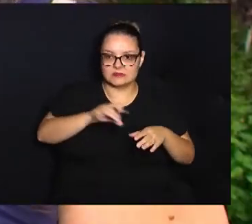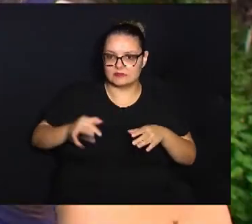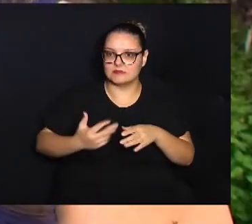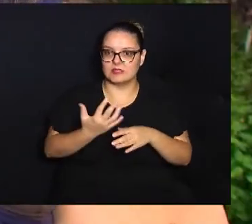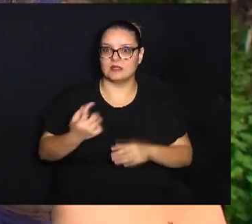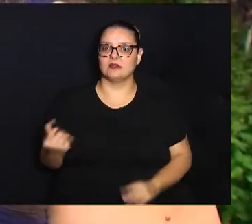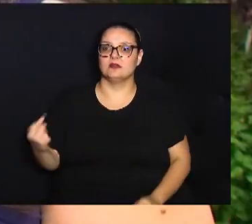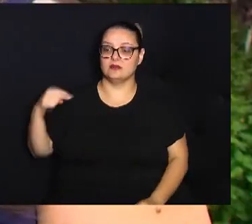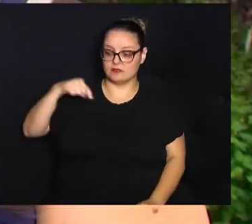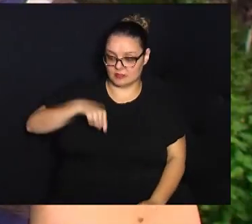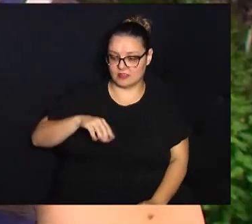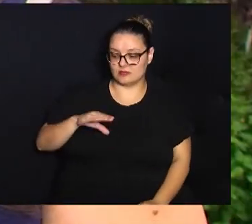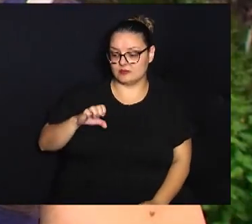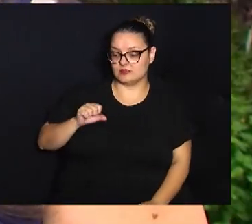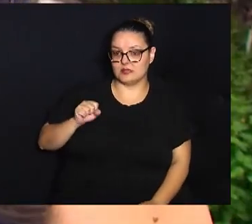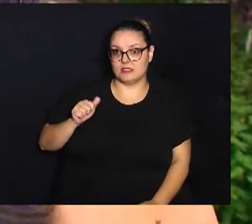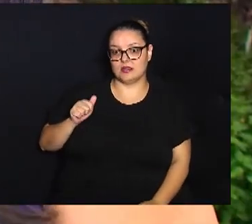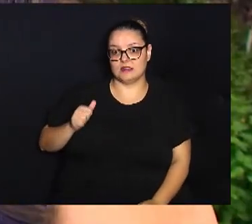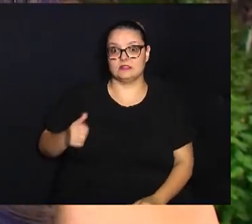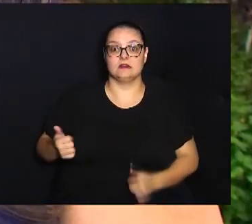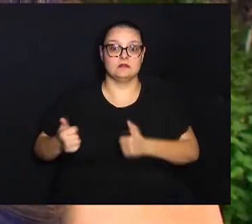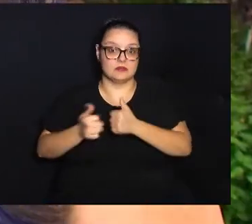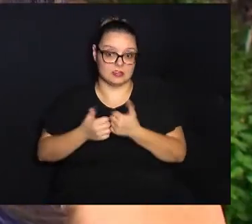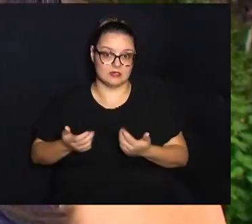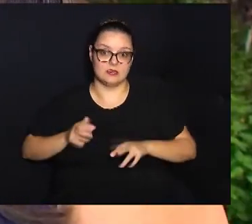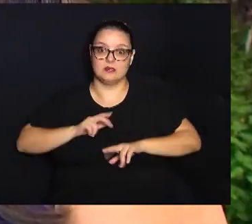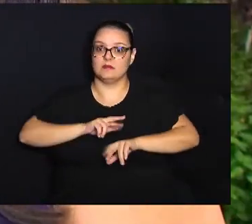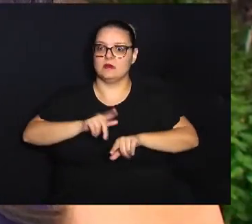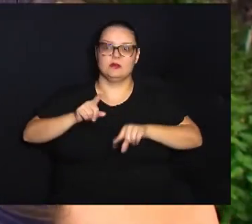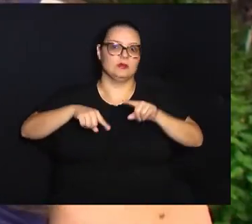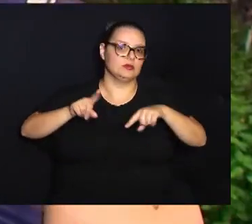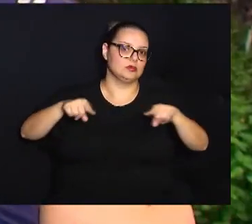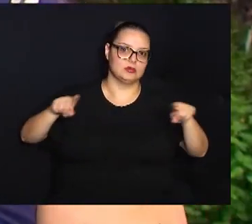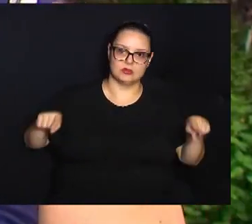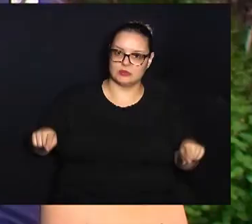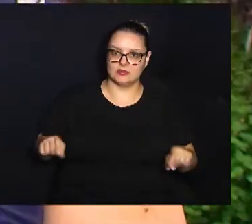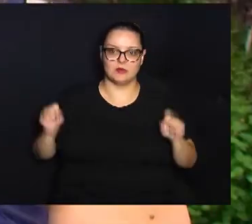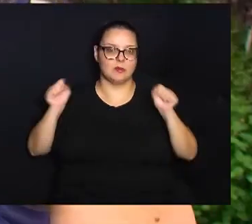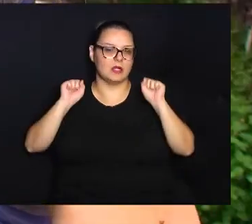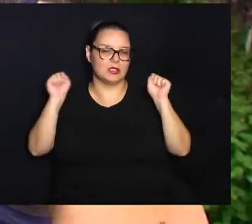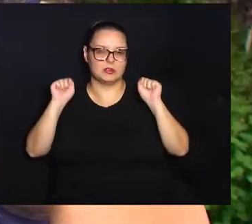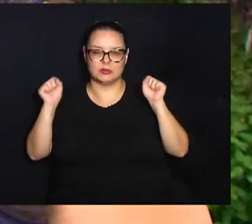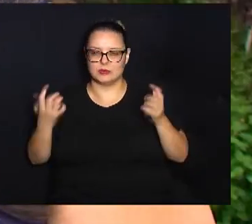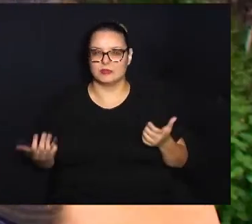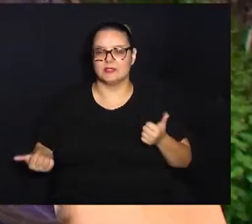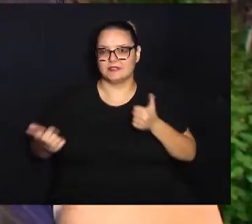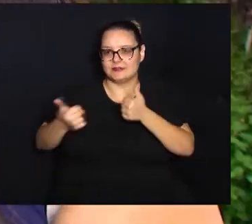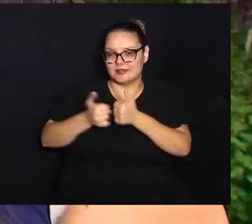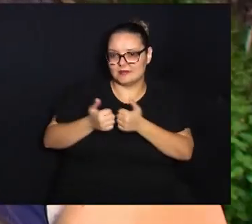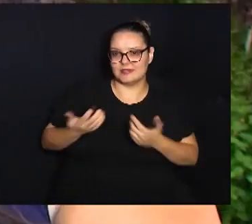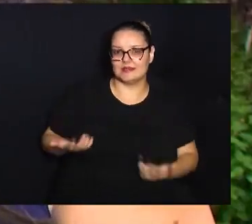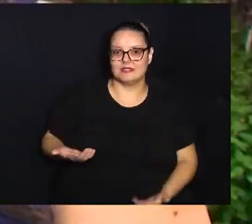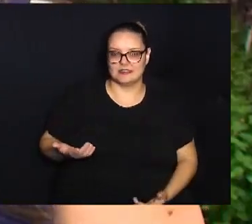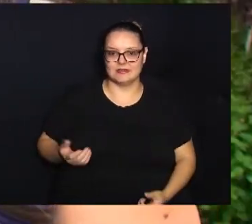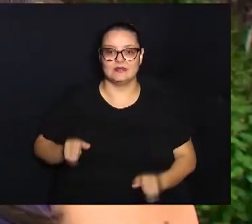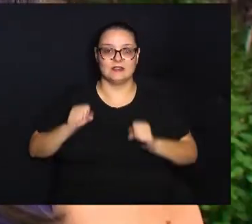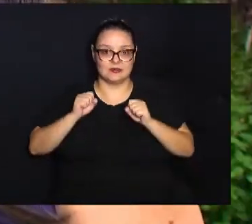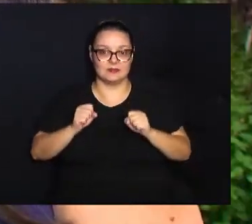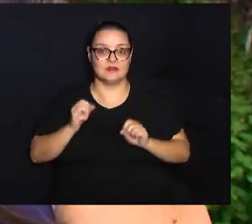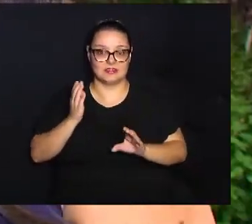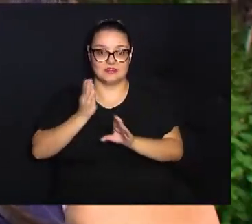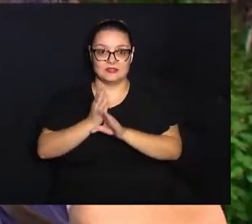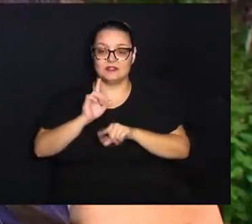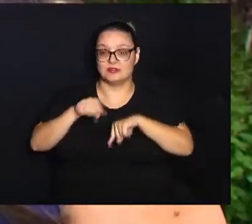venho para o Ceasa, porque é perto e tem muitas variedades aqui, né? Eu adoro estar perto e poder descobrir